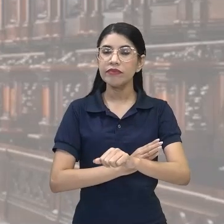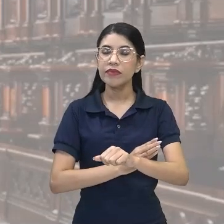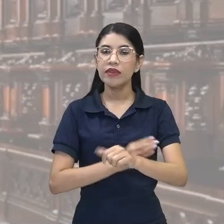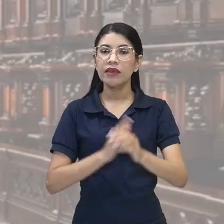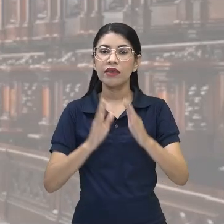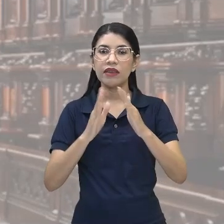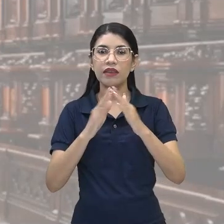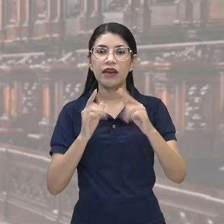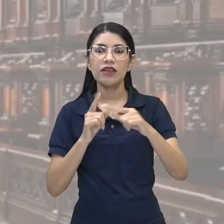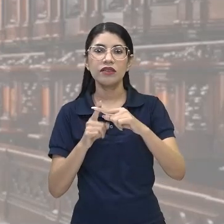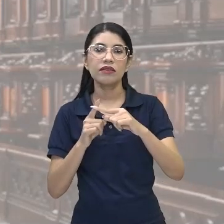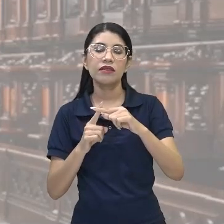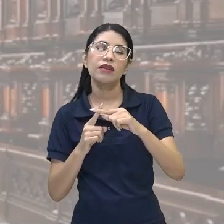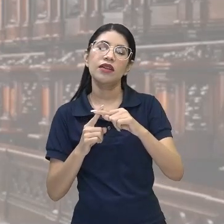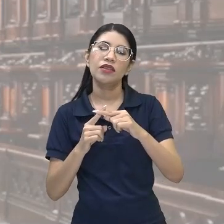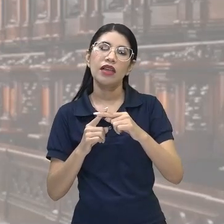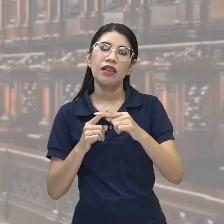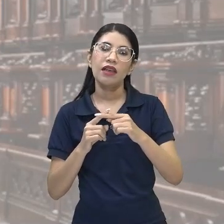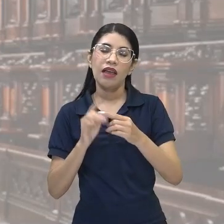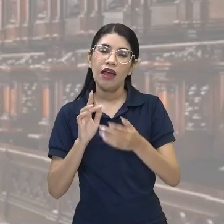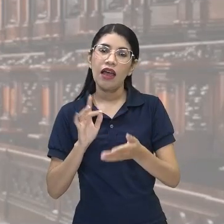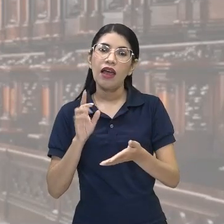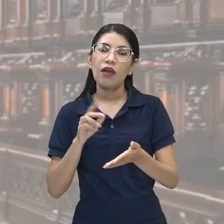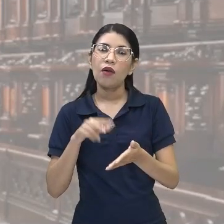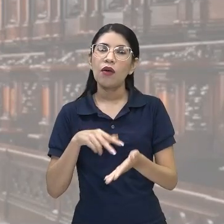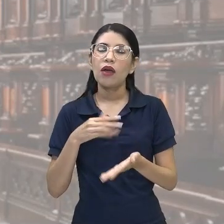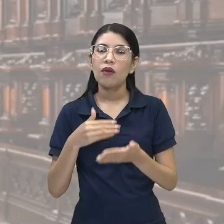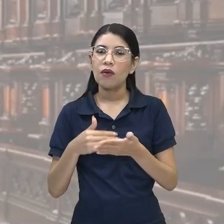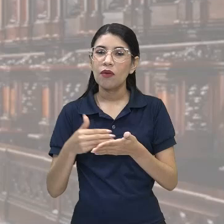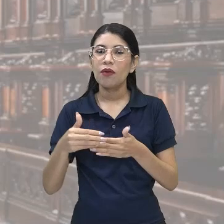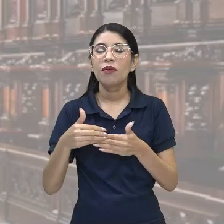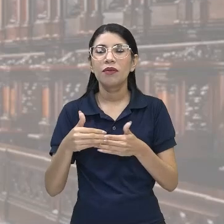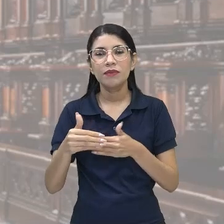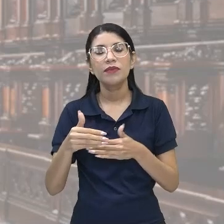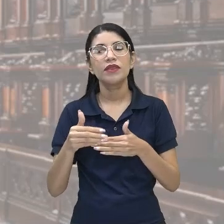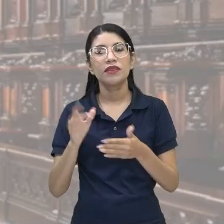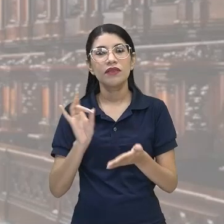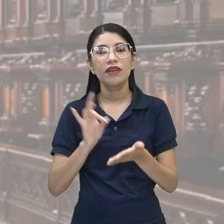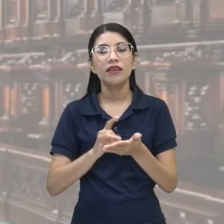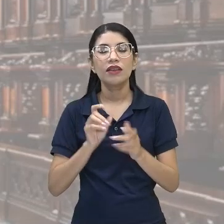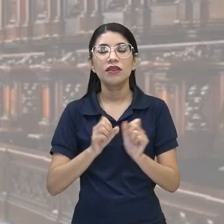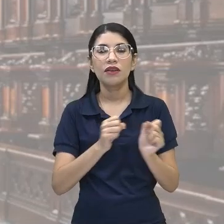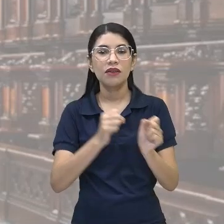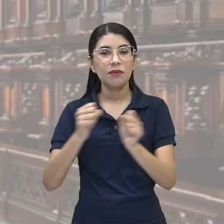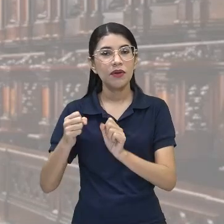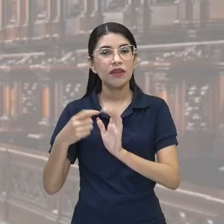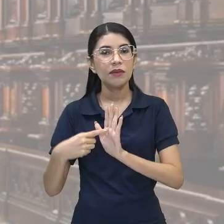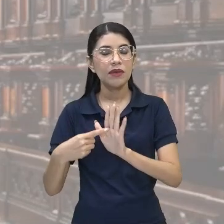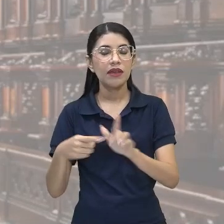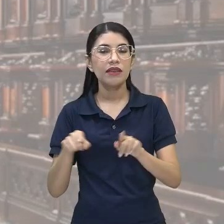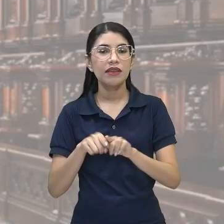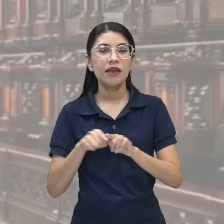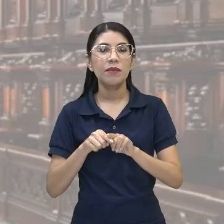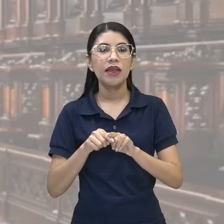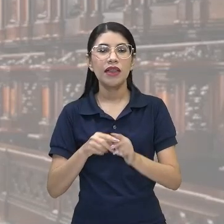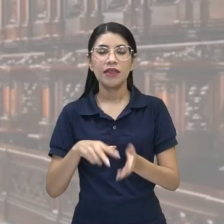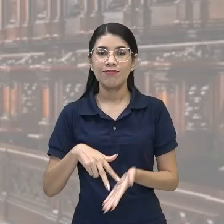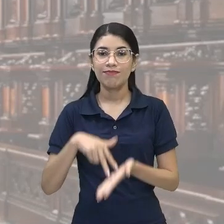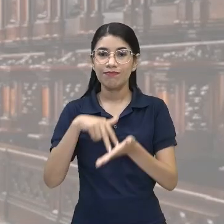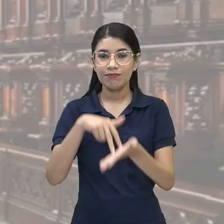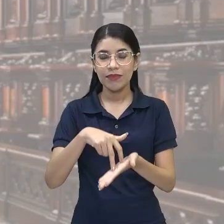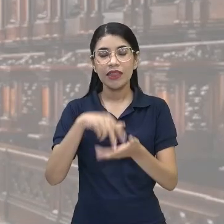igreja finca, né, as estacas de seu poderio e se estabelece